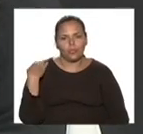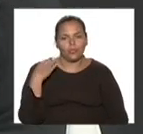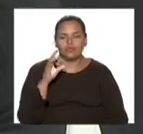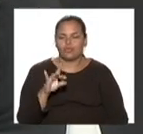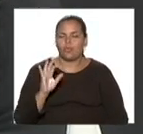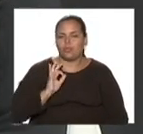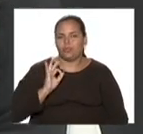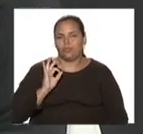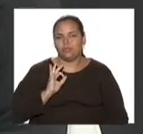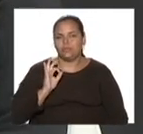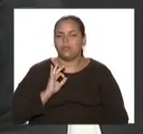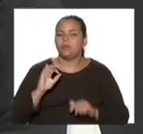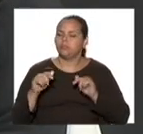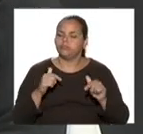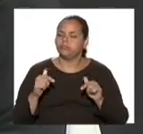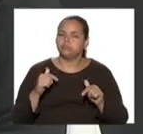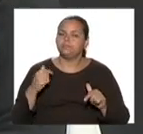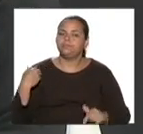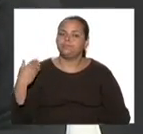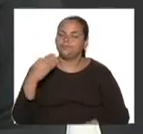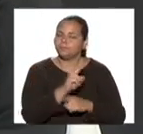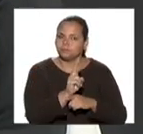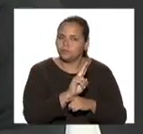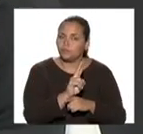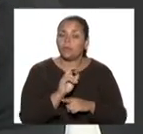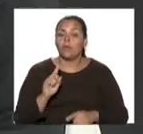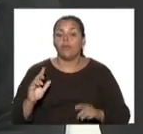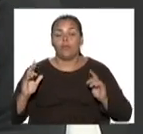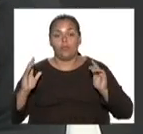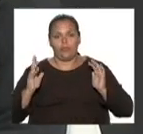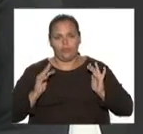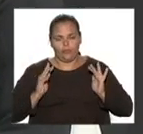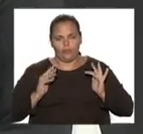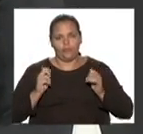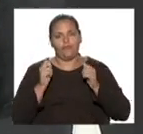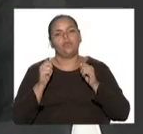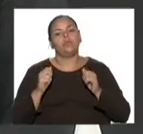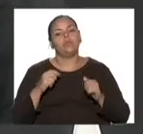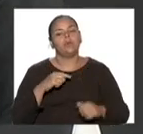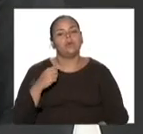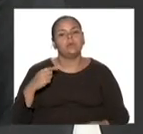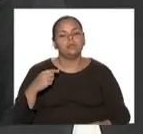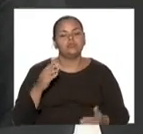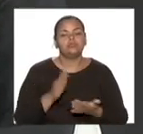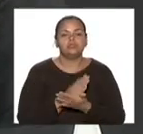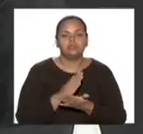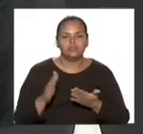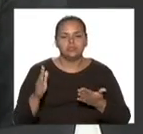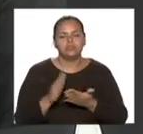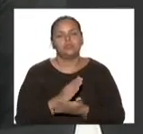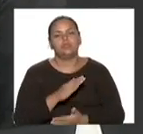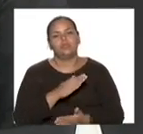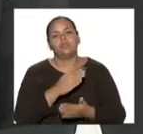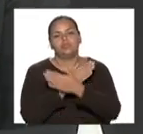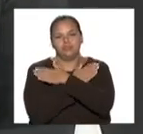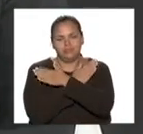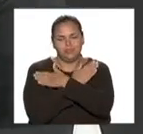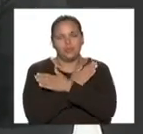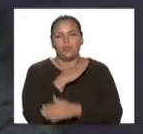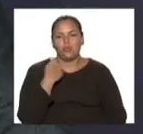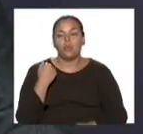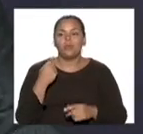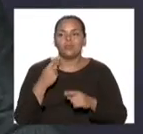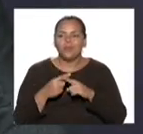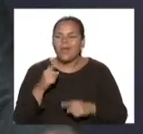mortes só de policiais em serviço, mas também de policiais de folga que são reconhecidos como policiais e mortos por